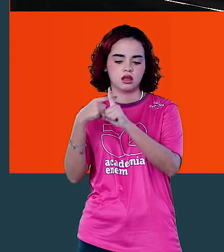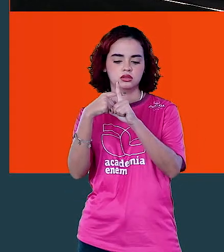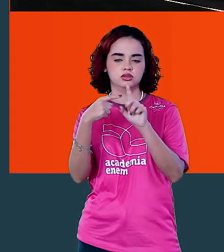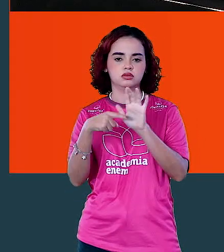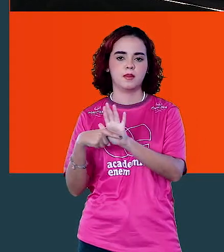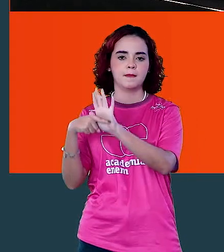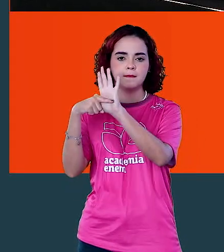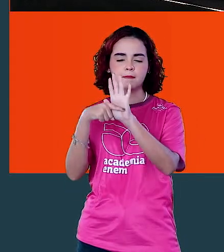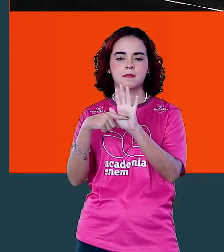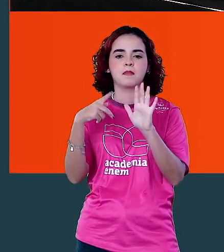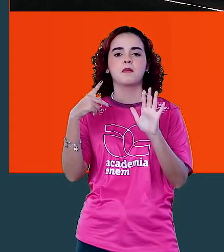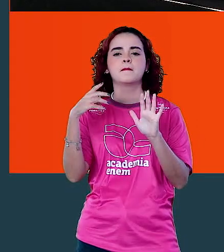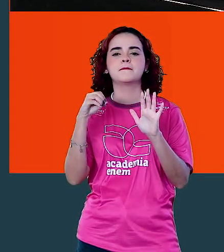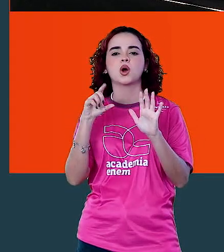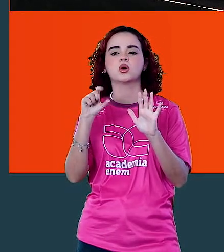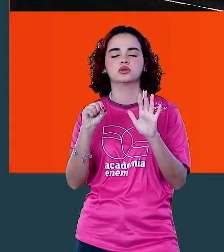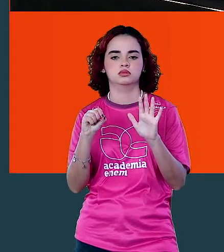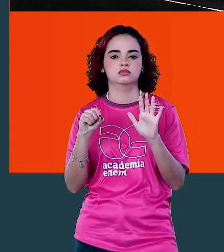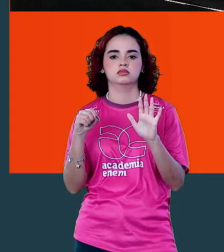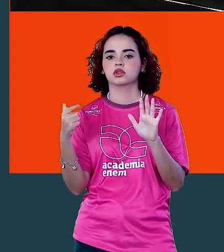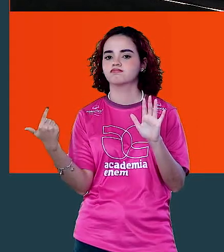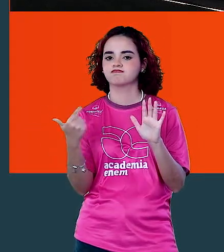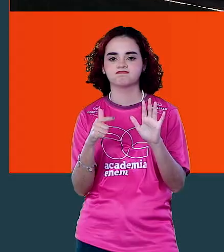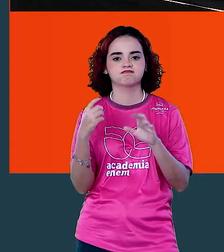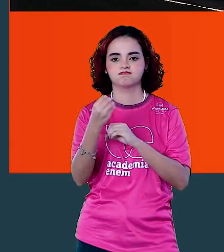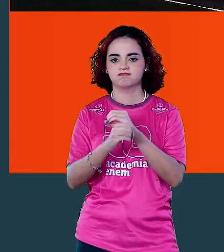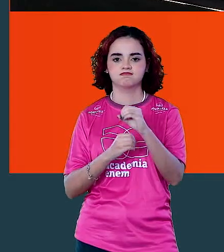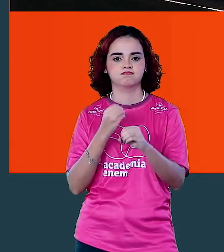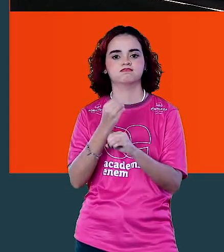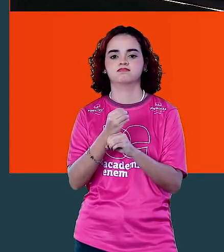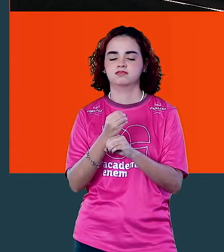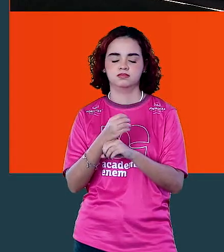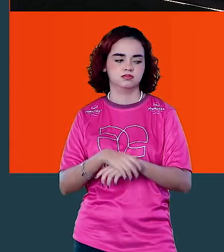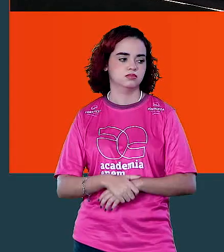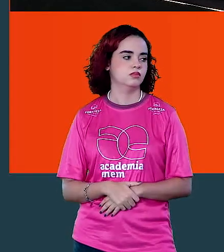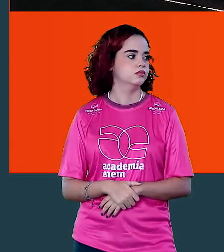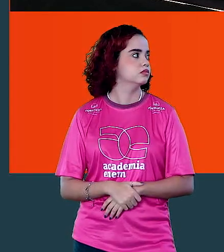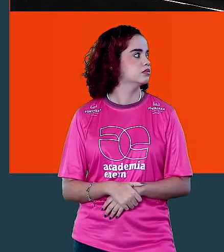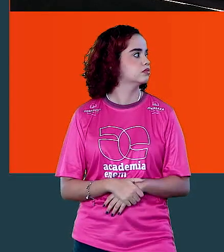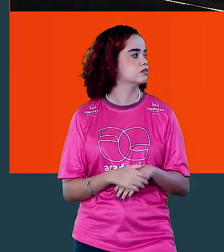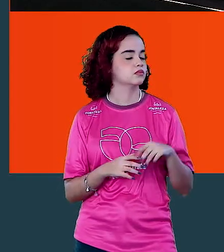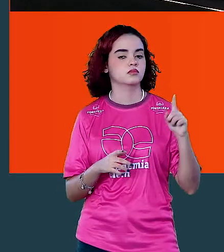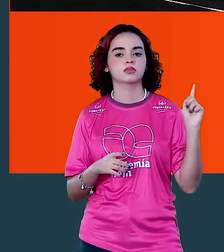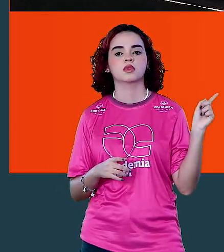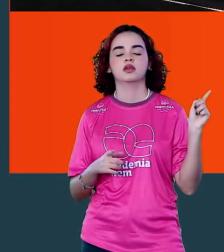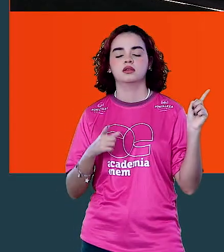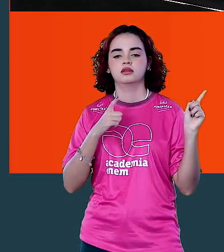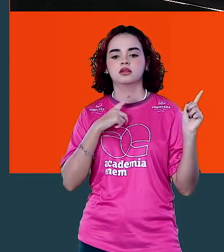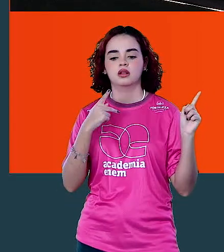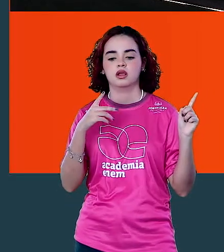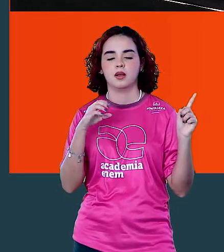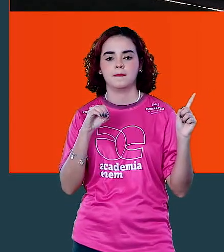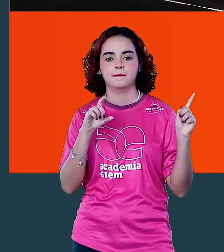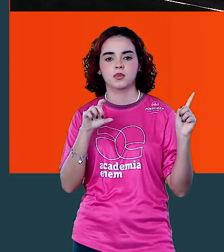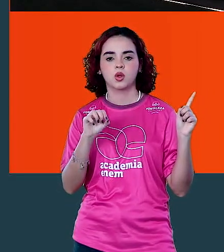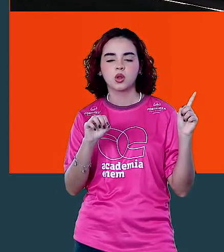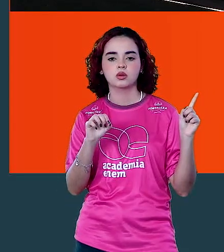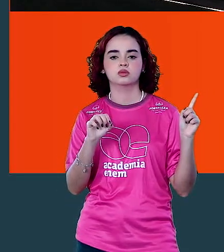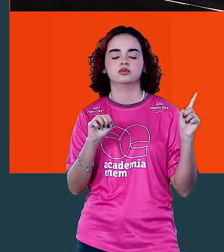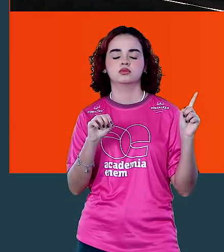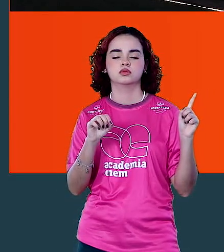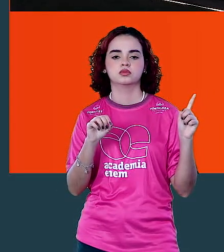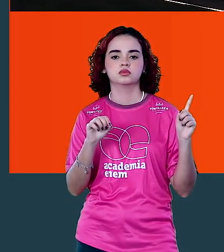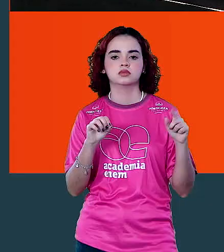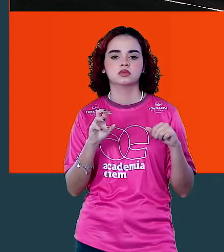Não. Então essa molécula não tem polos. Então vamos lá. Essa tem polos, essa aqui não tem.